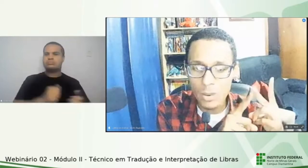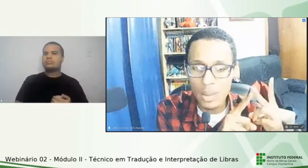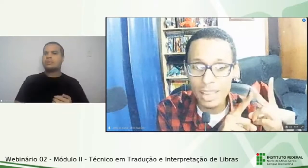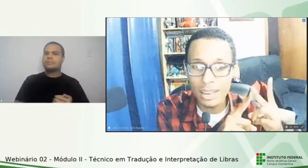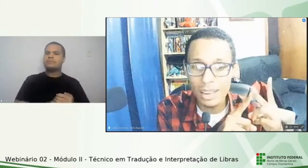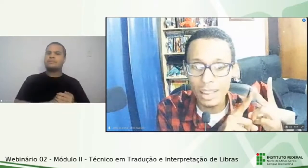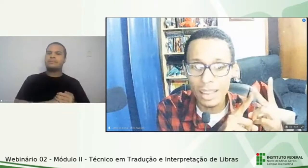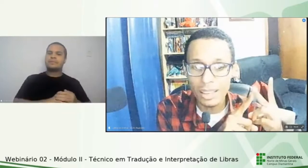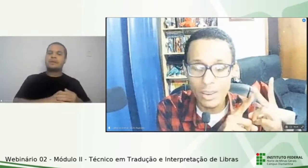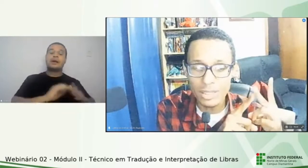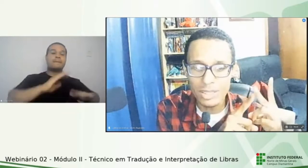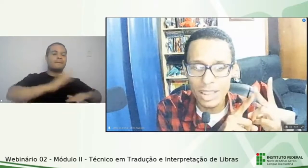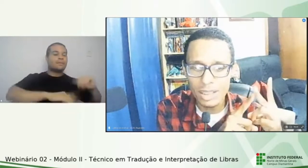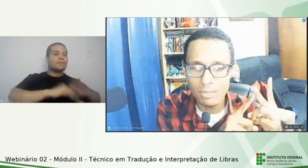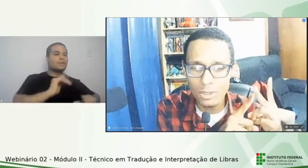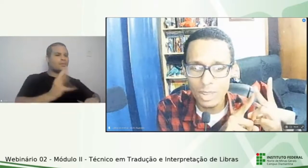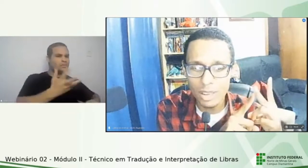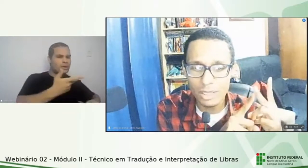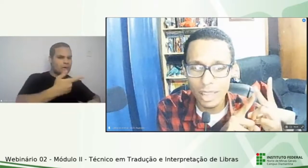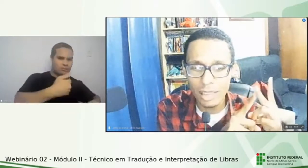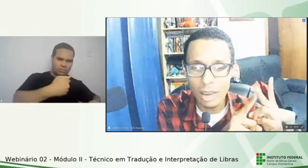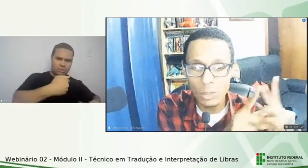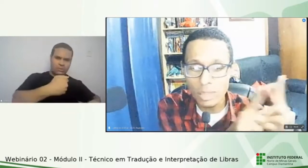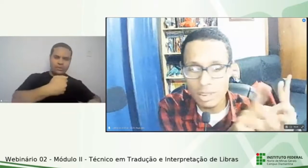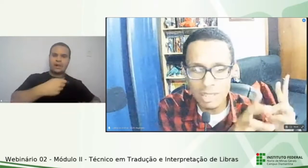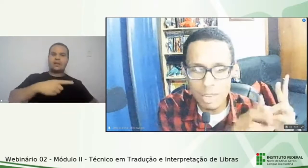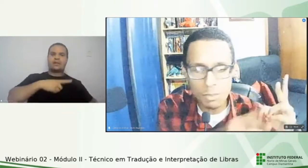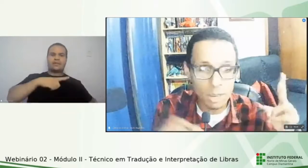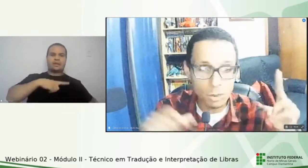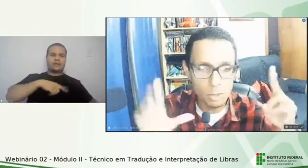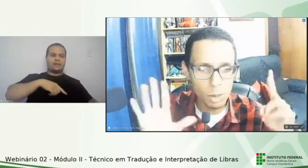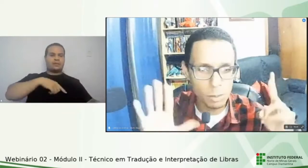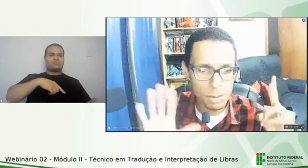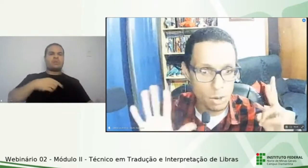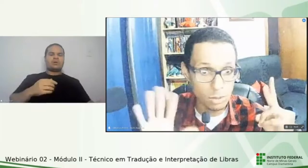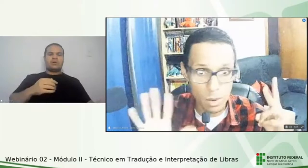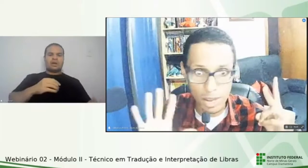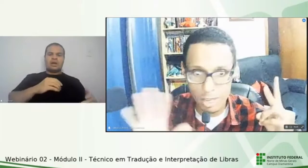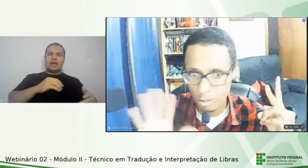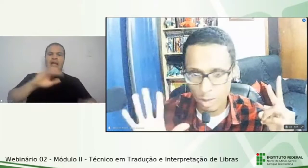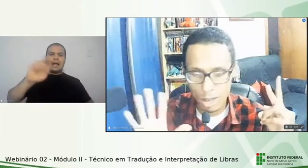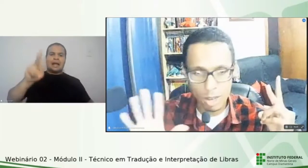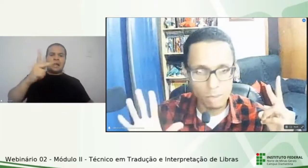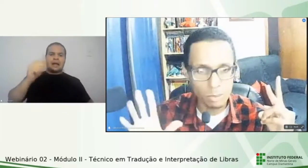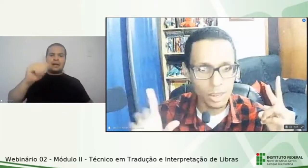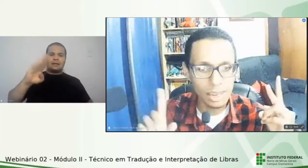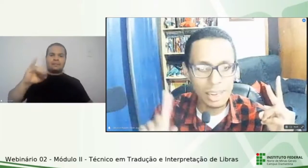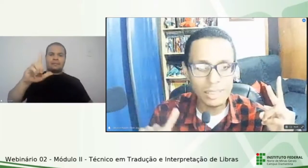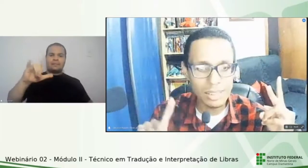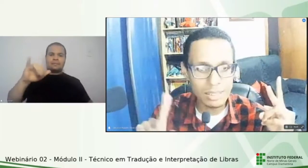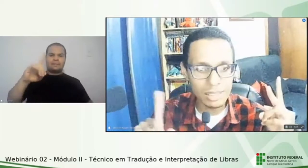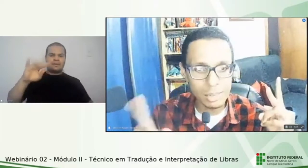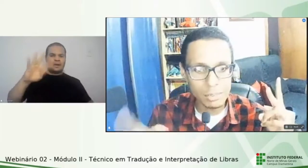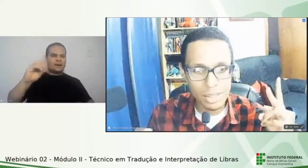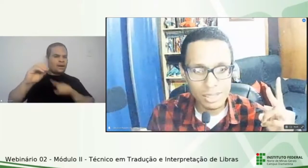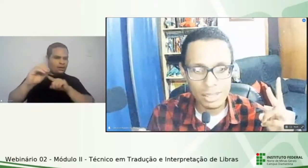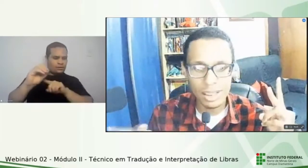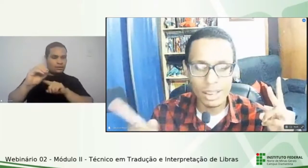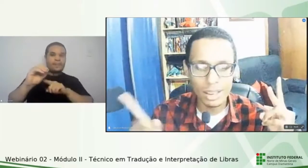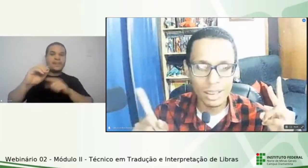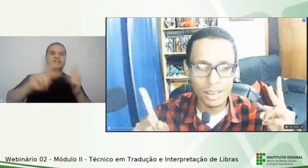Habilitado não é querer, não é dizer que você tem lá o Letras Libras, tem o diploma na mão, não é isso. Porque Letras